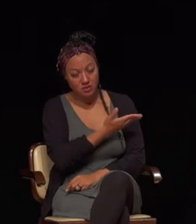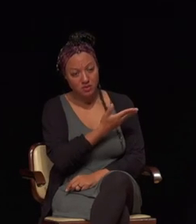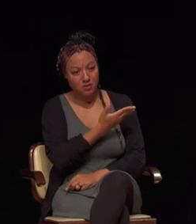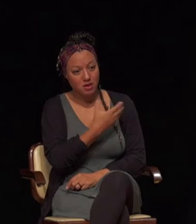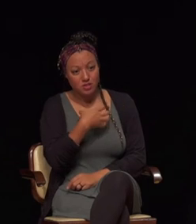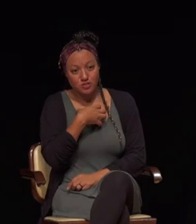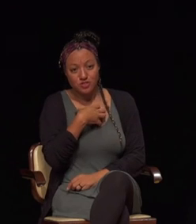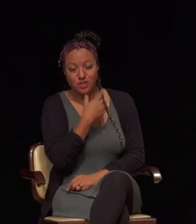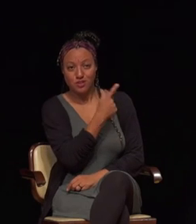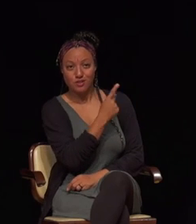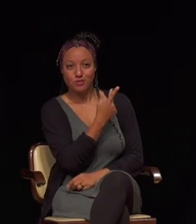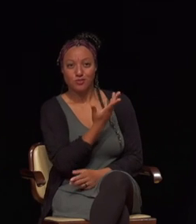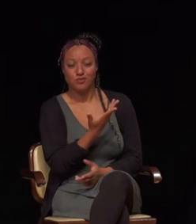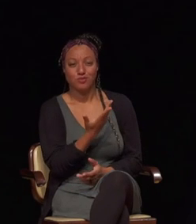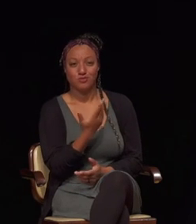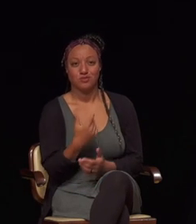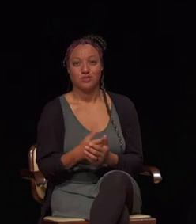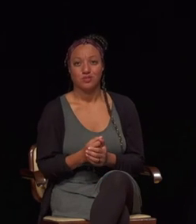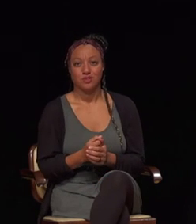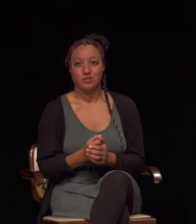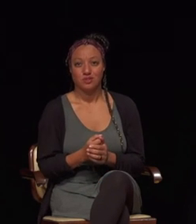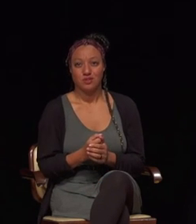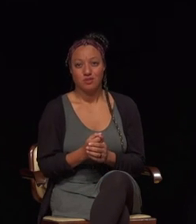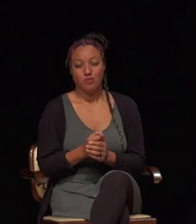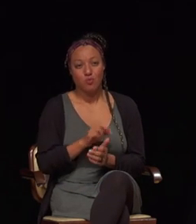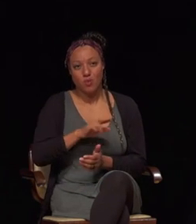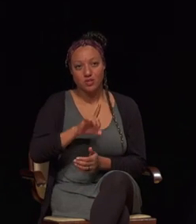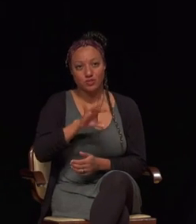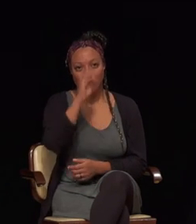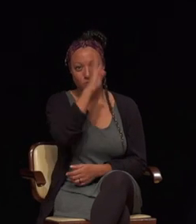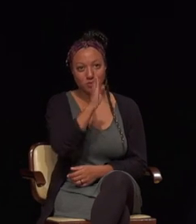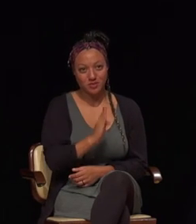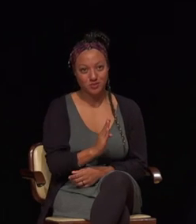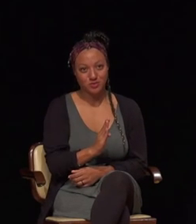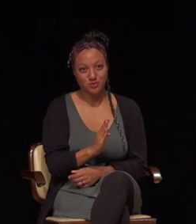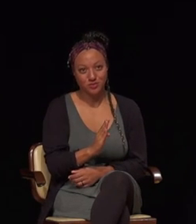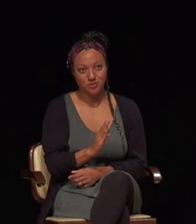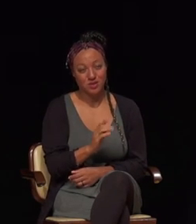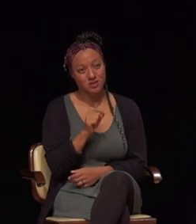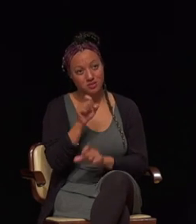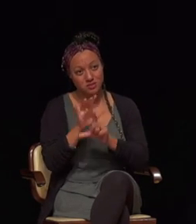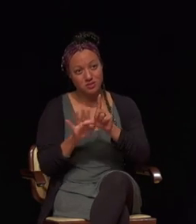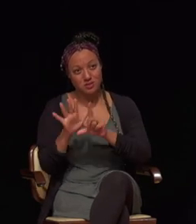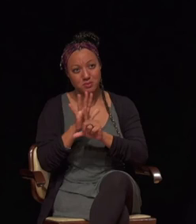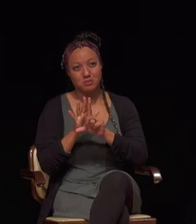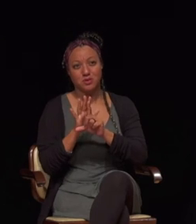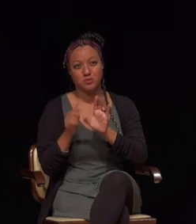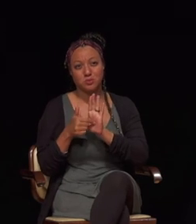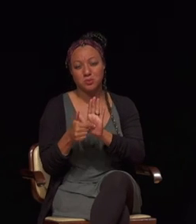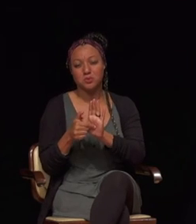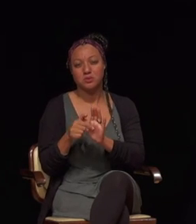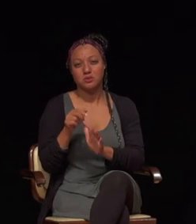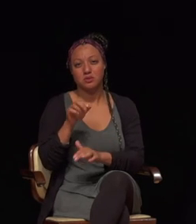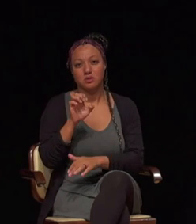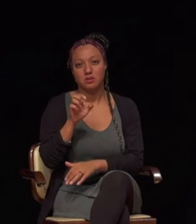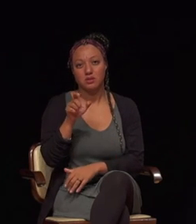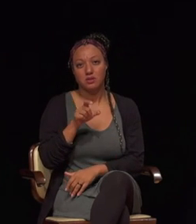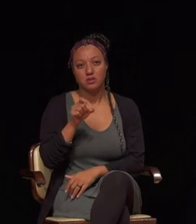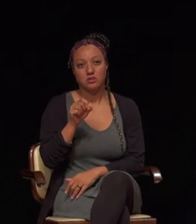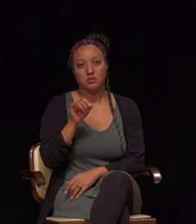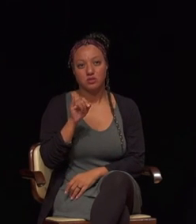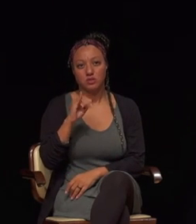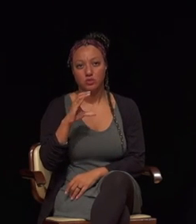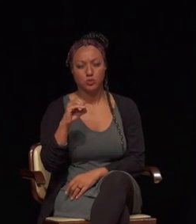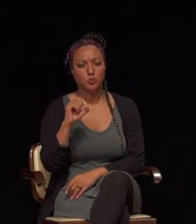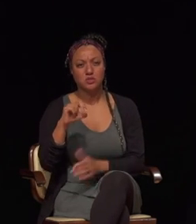tipos é a construção é uma construção que não se dá só no Brasil uma construção que se dá do exótico por isso que eu comecei a falar o que é